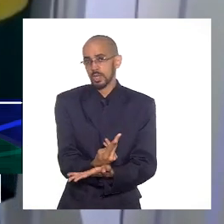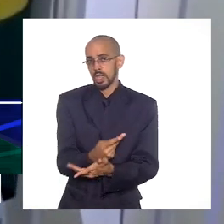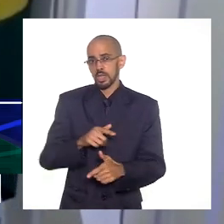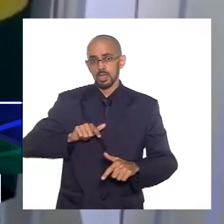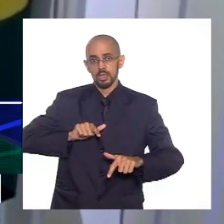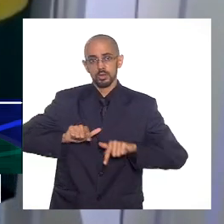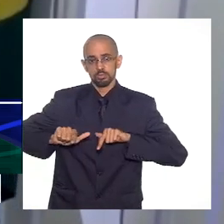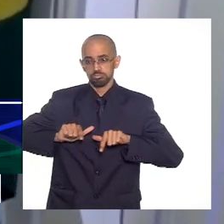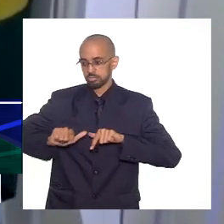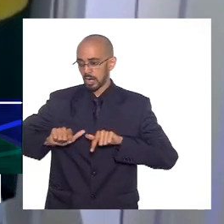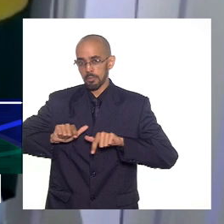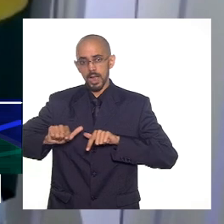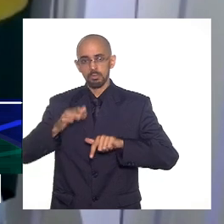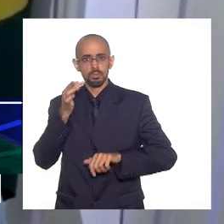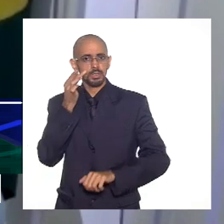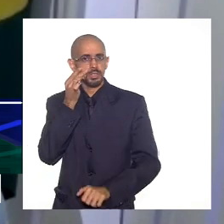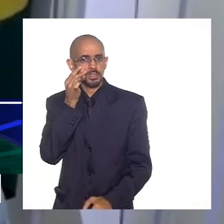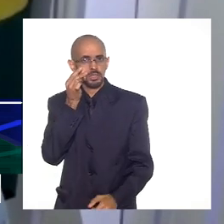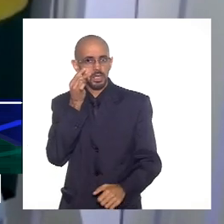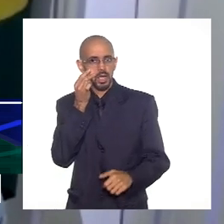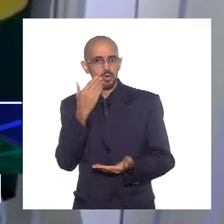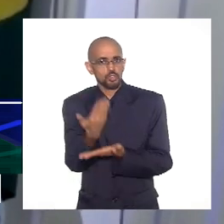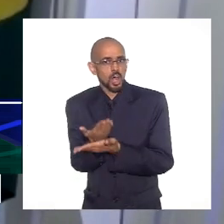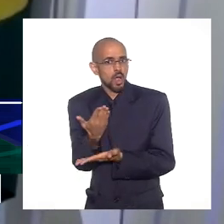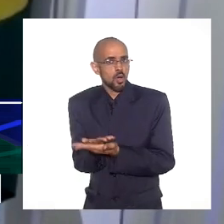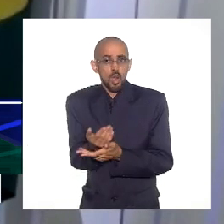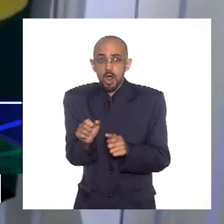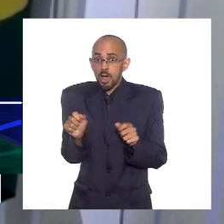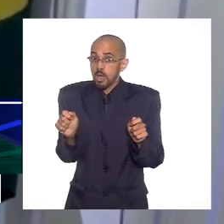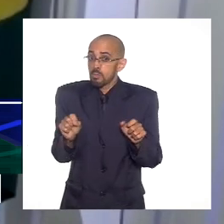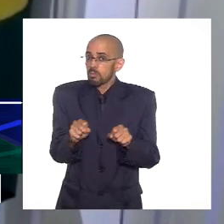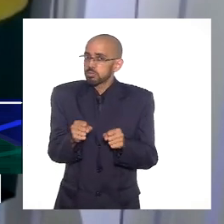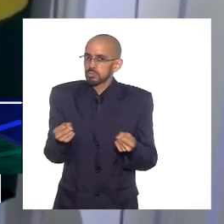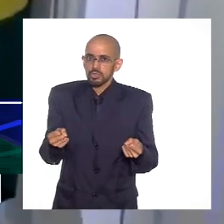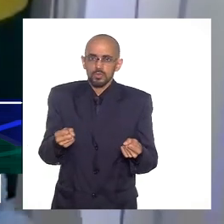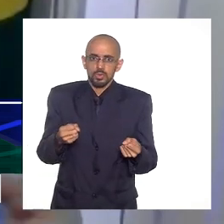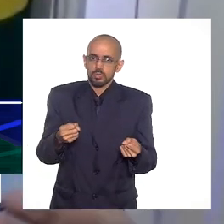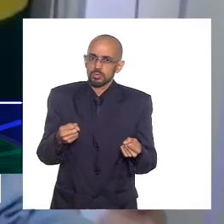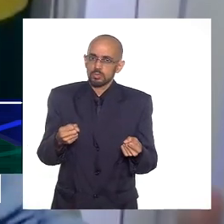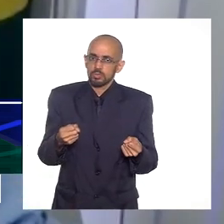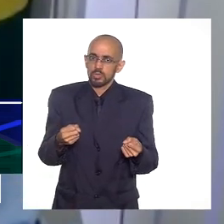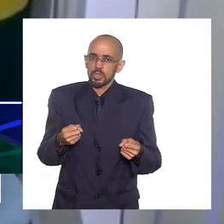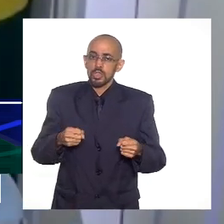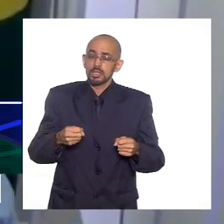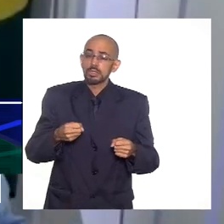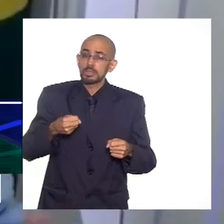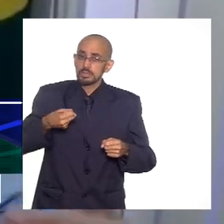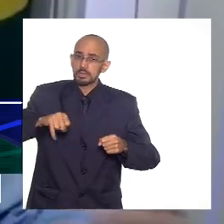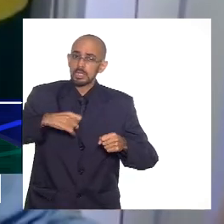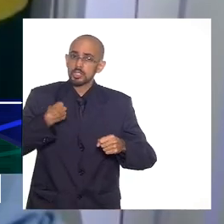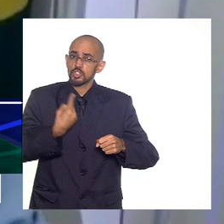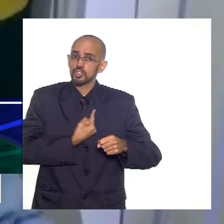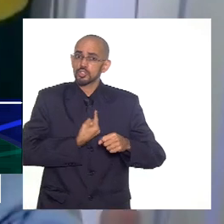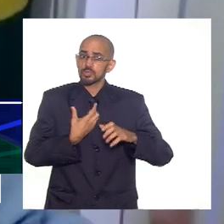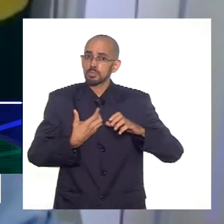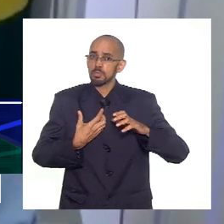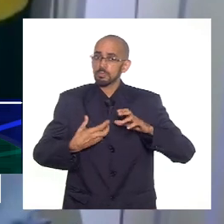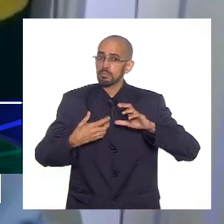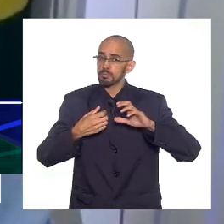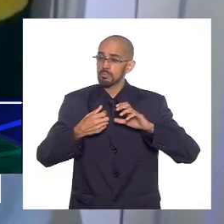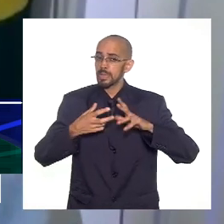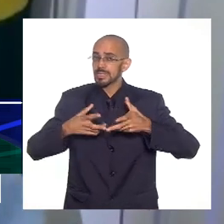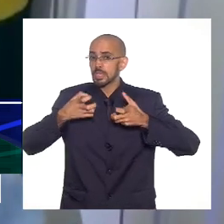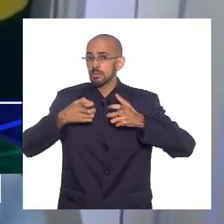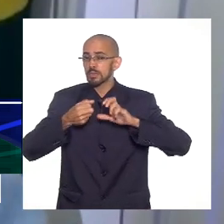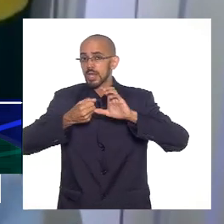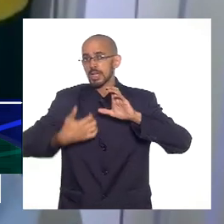presenciais sob nenhuma hipótese, principalmente levando em conta as características do funcionamento cotidiano de